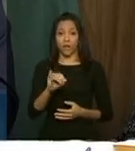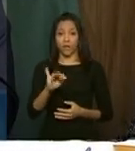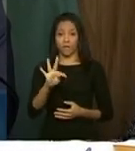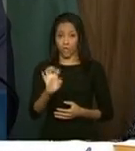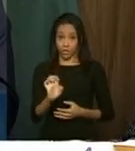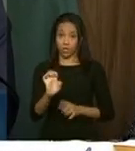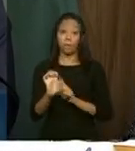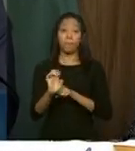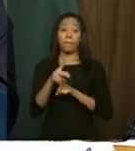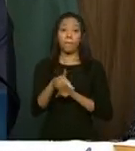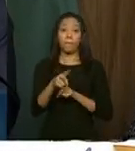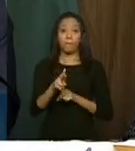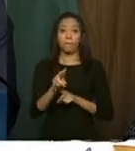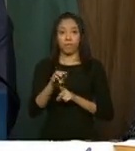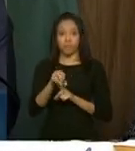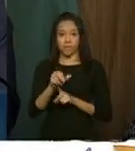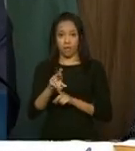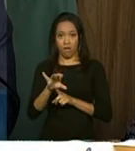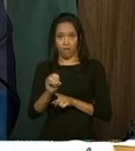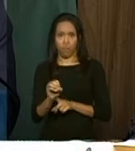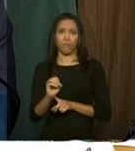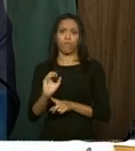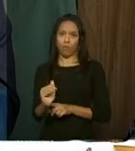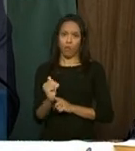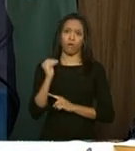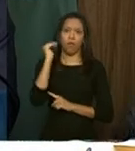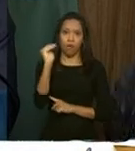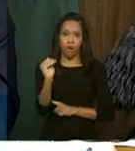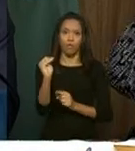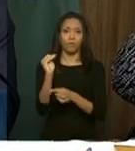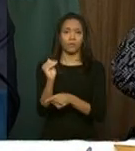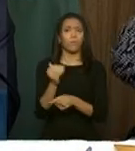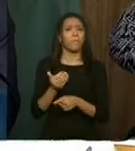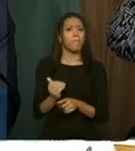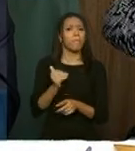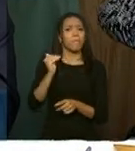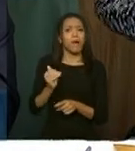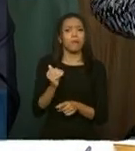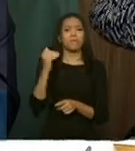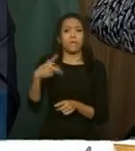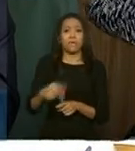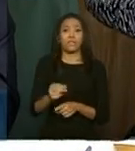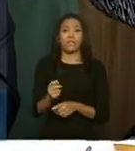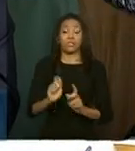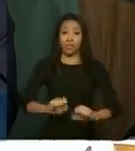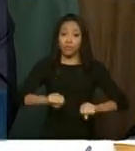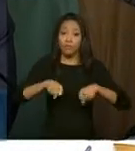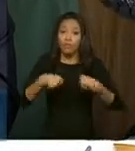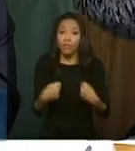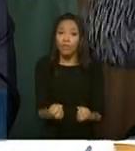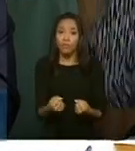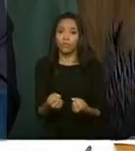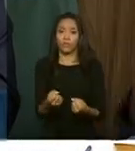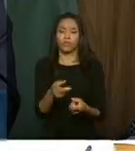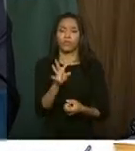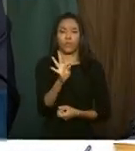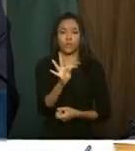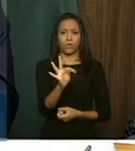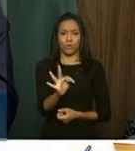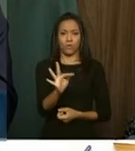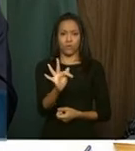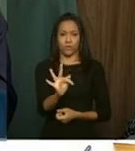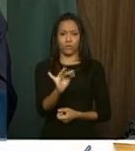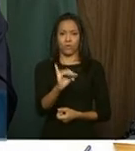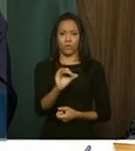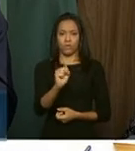superávit primário desde 2008, país que mais esforço fiscal fez, e com isso nós reduzimos a nossa